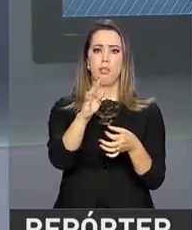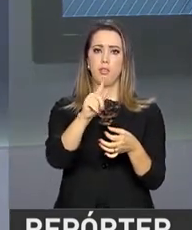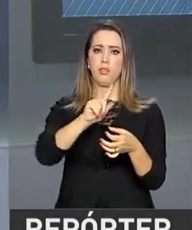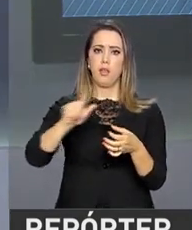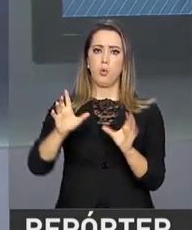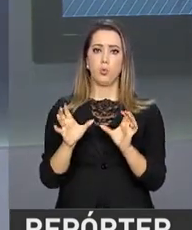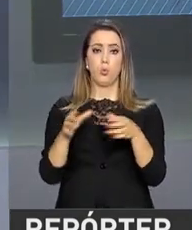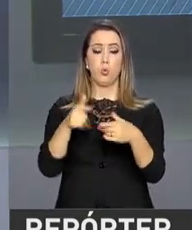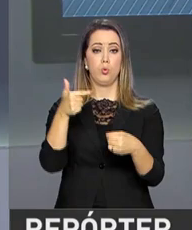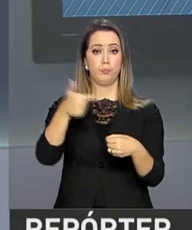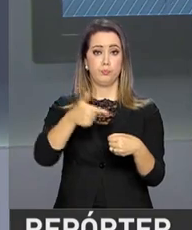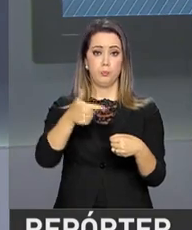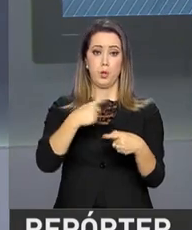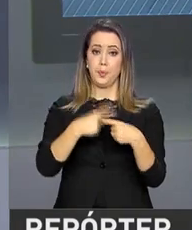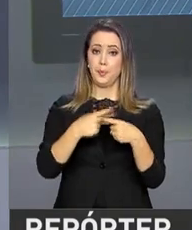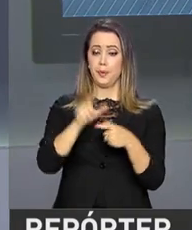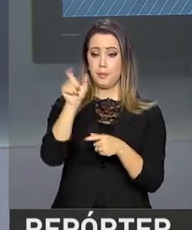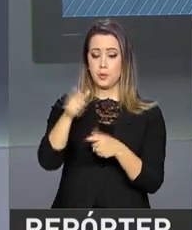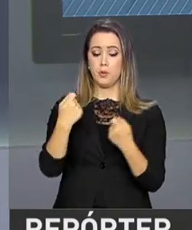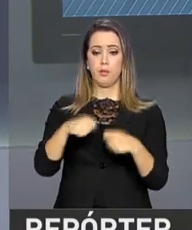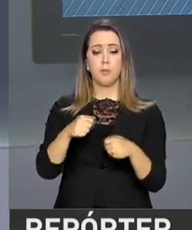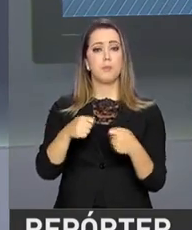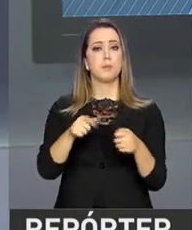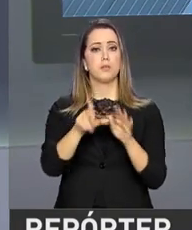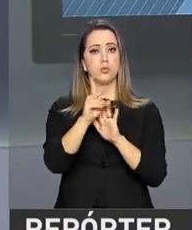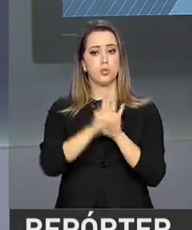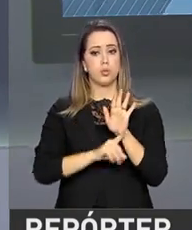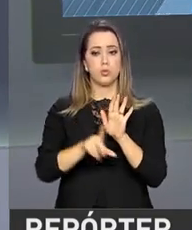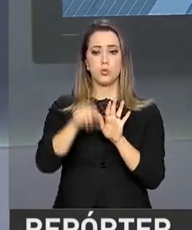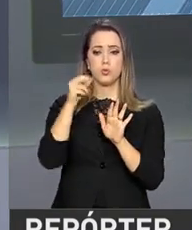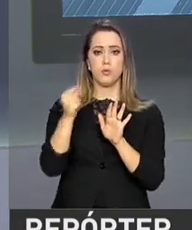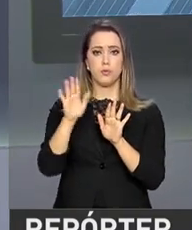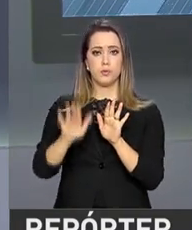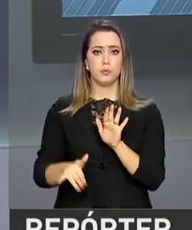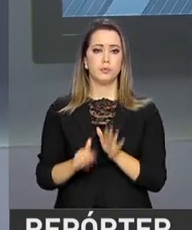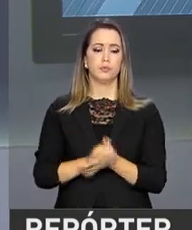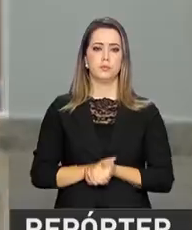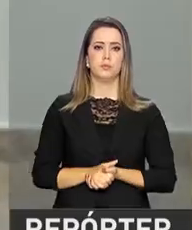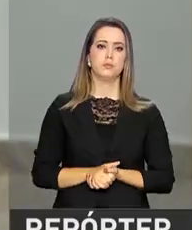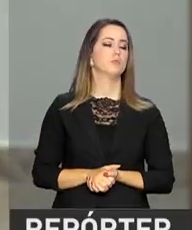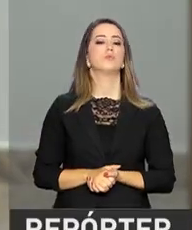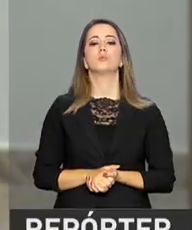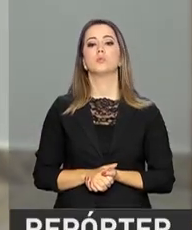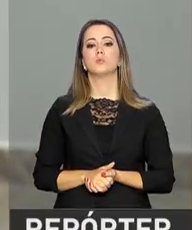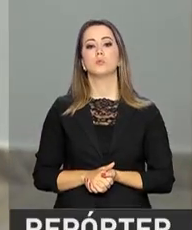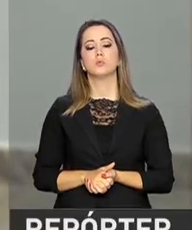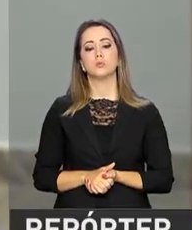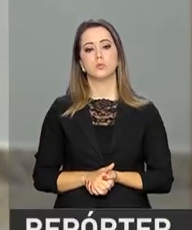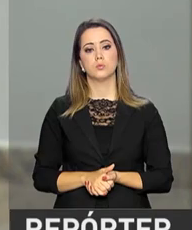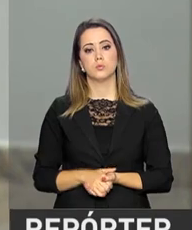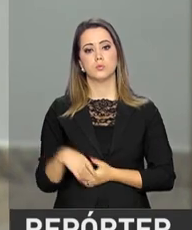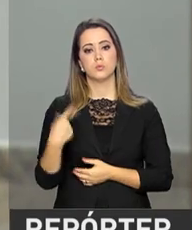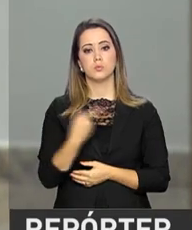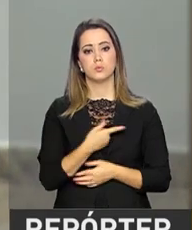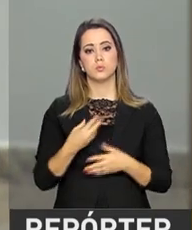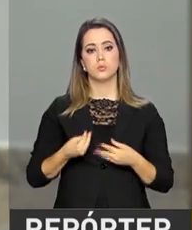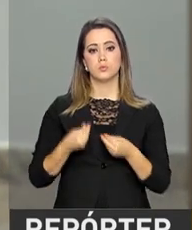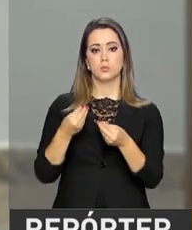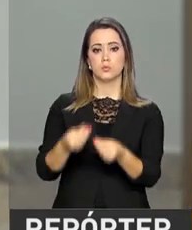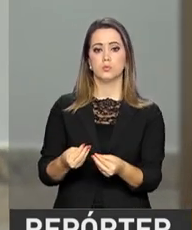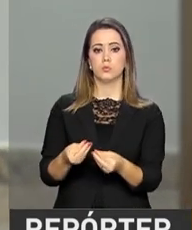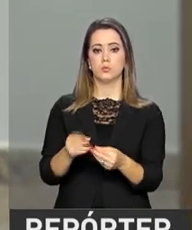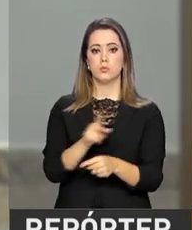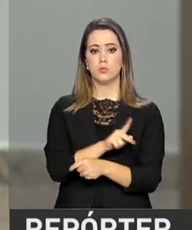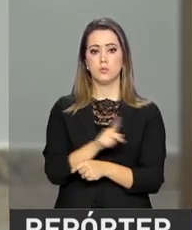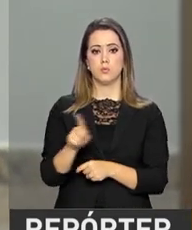combustível para ele o consumidor tem direito de escolher o preço mais baixo encaminhamos ao presidente do